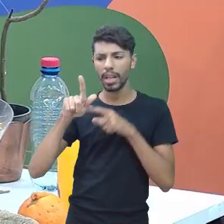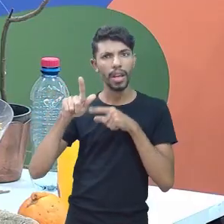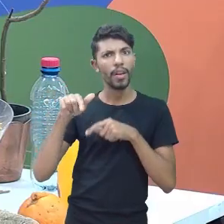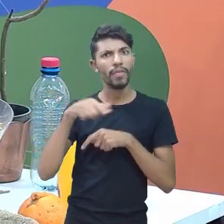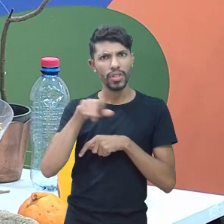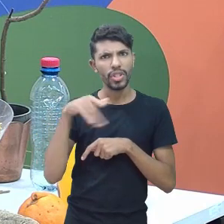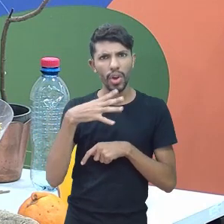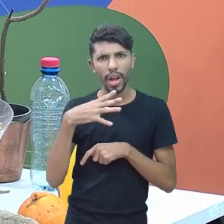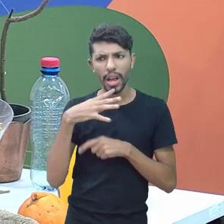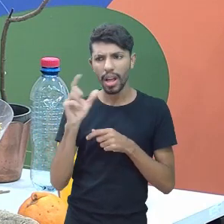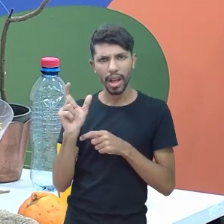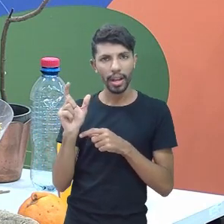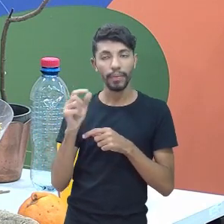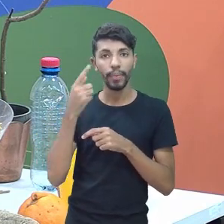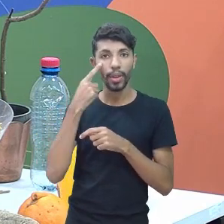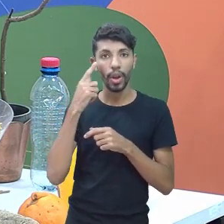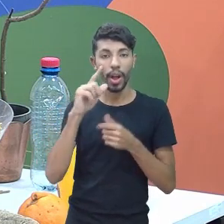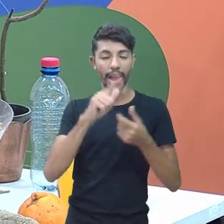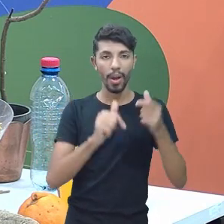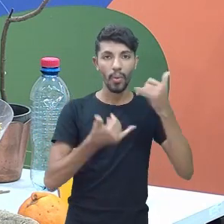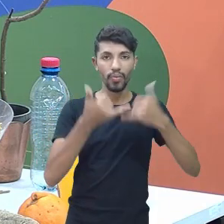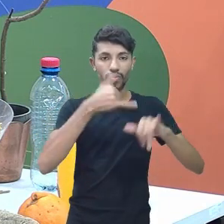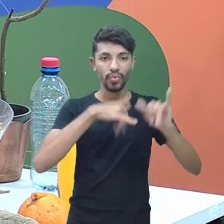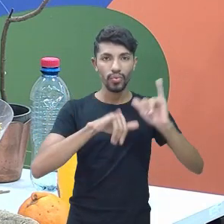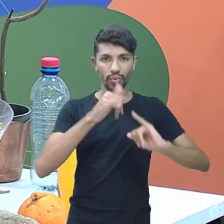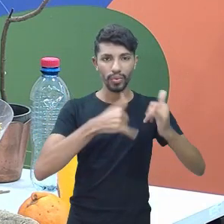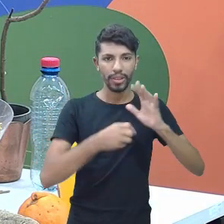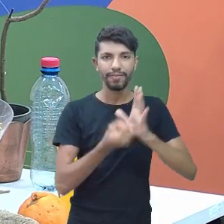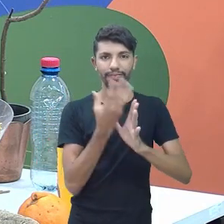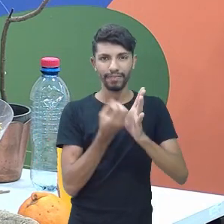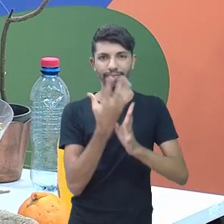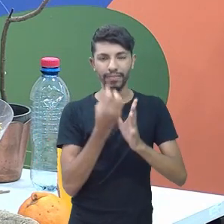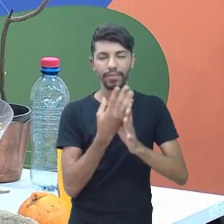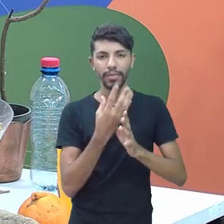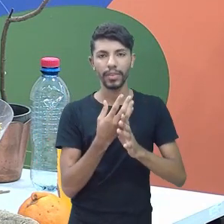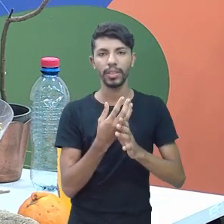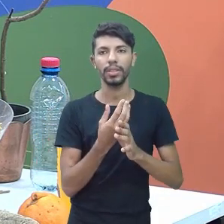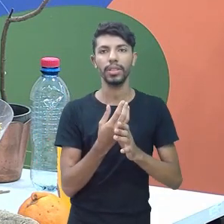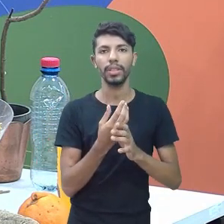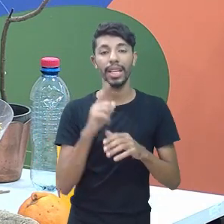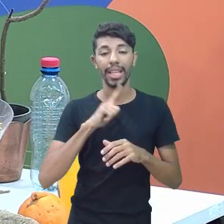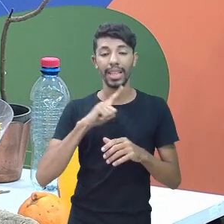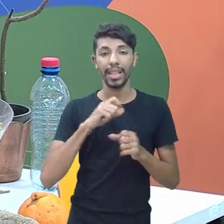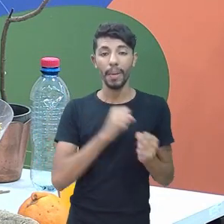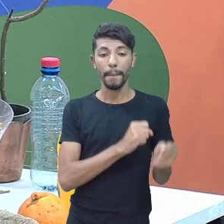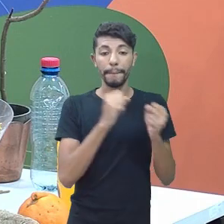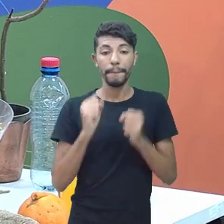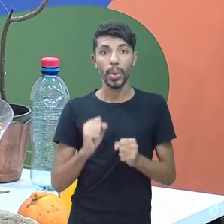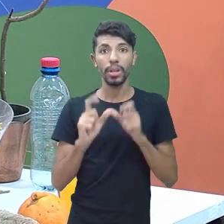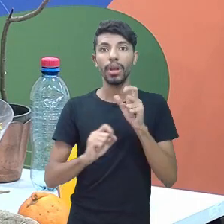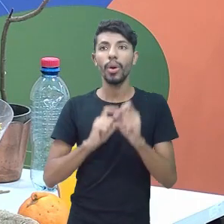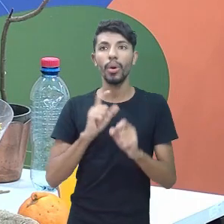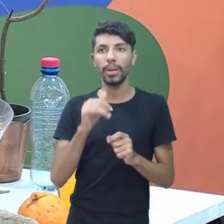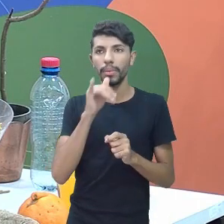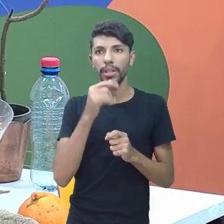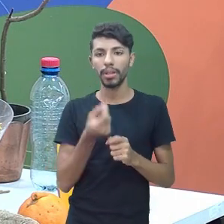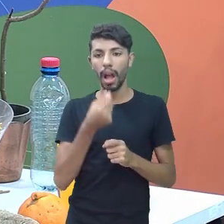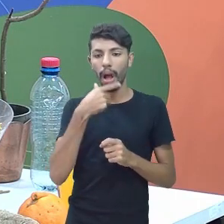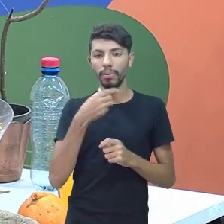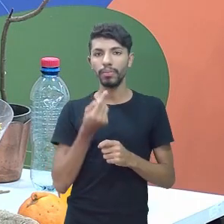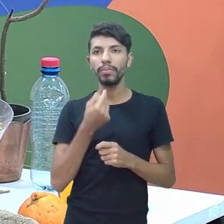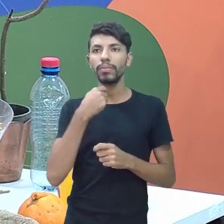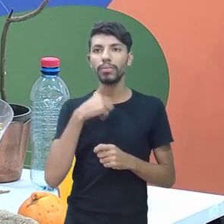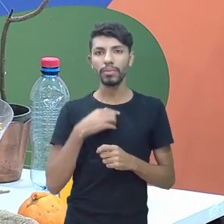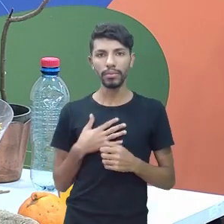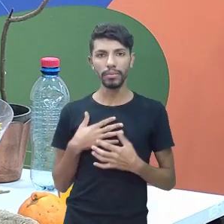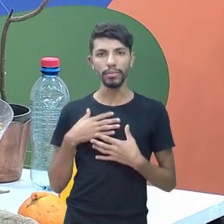Vejam, são substâncias quimicamente produzidas e elas têm um poder de, ao ser ingerido,